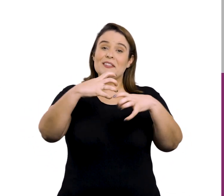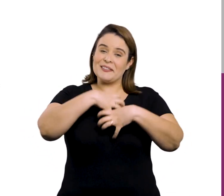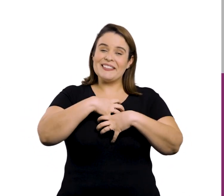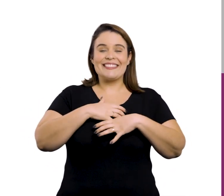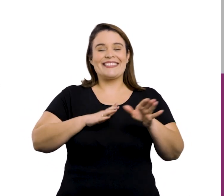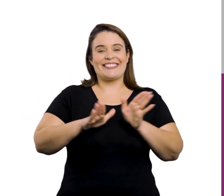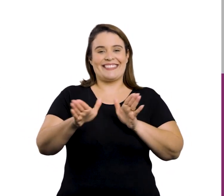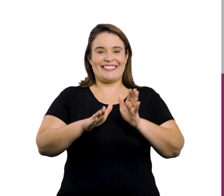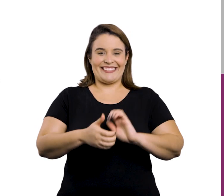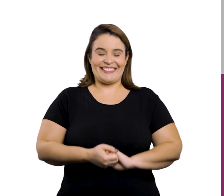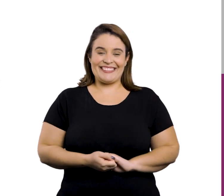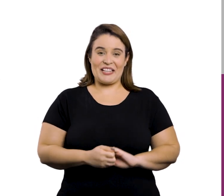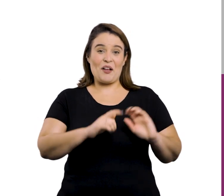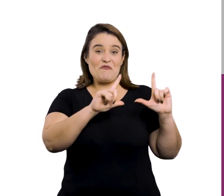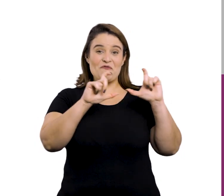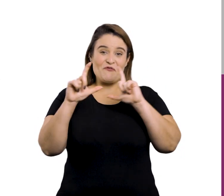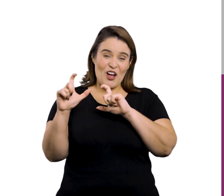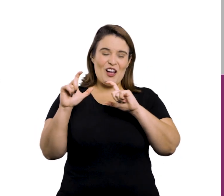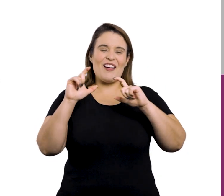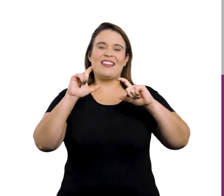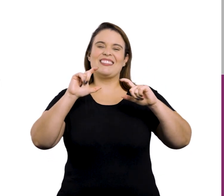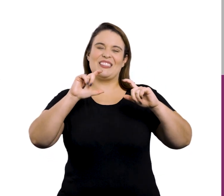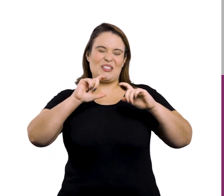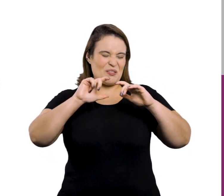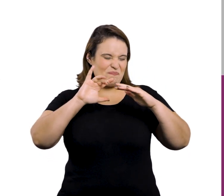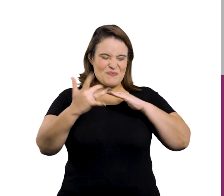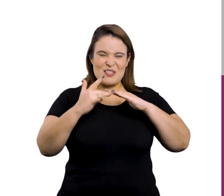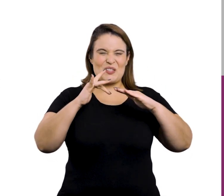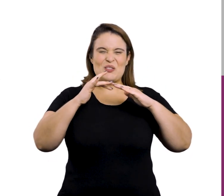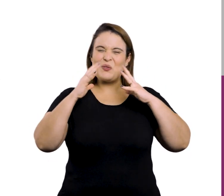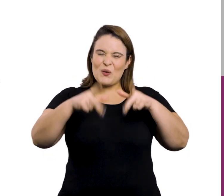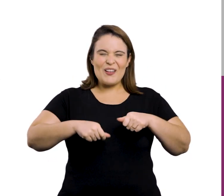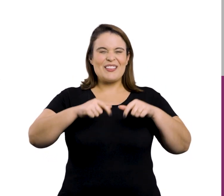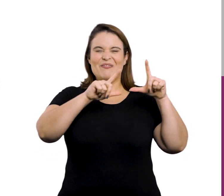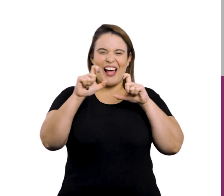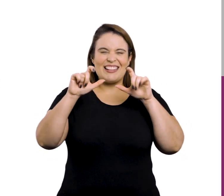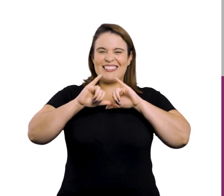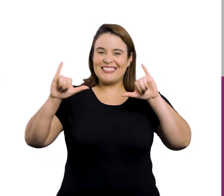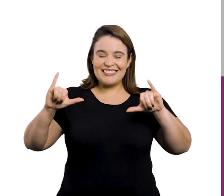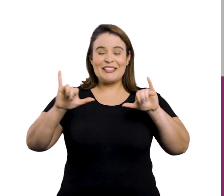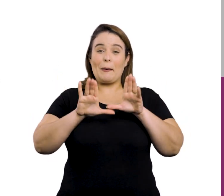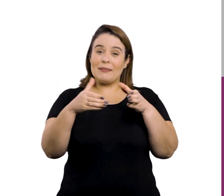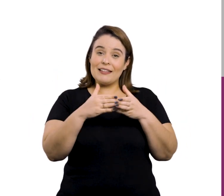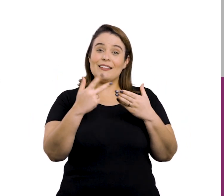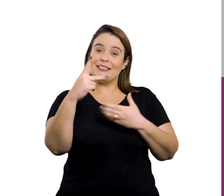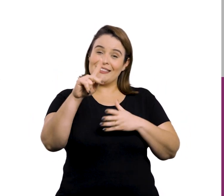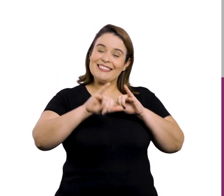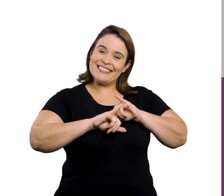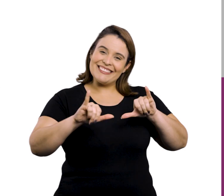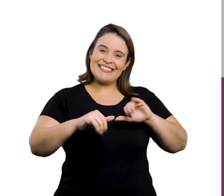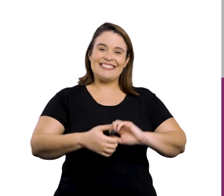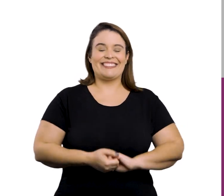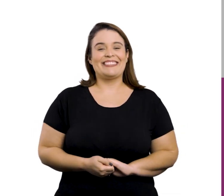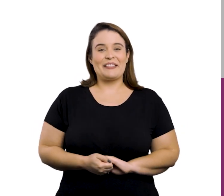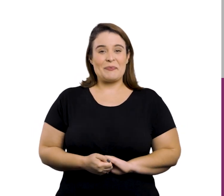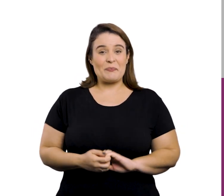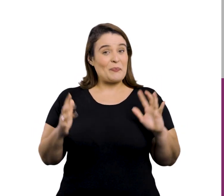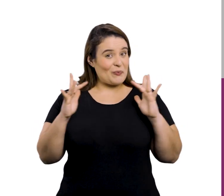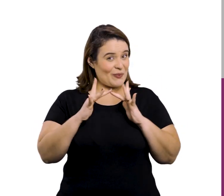formatos acessíveis. Compartilhe fotos, vídeos e notícias sobre a SAM na sua